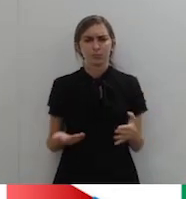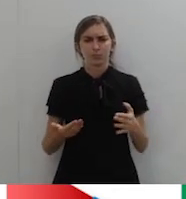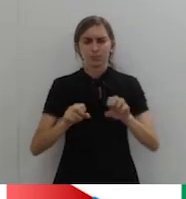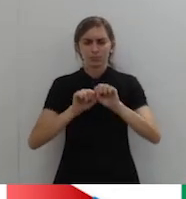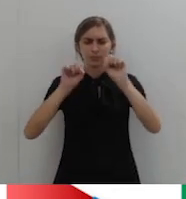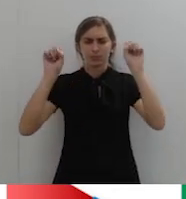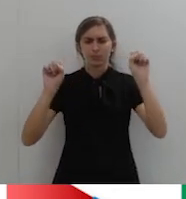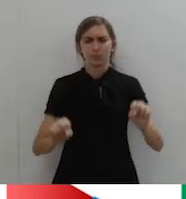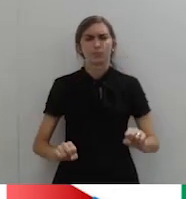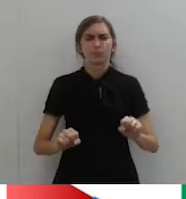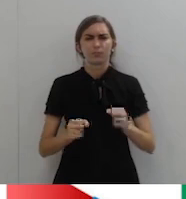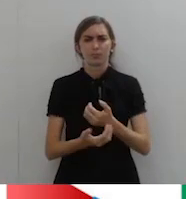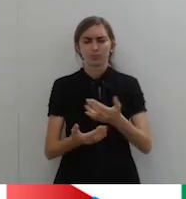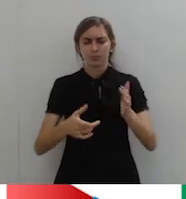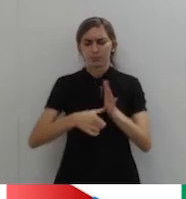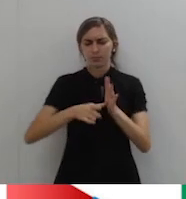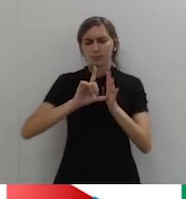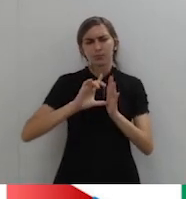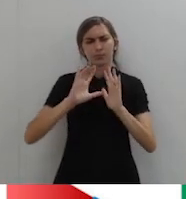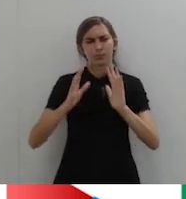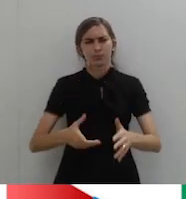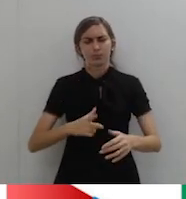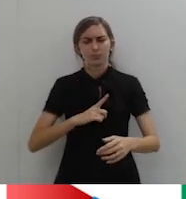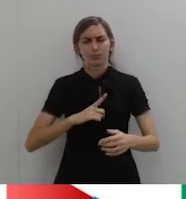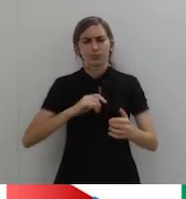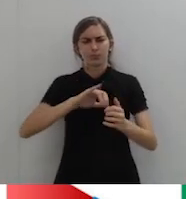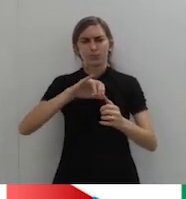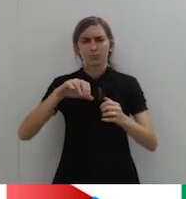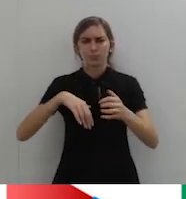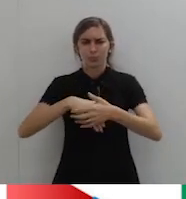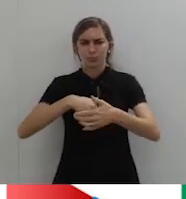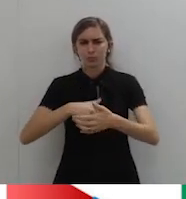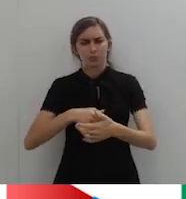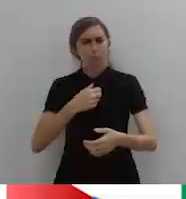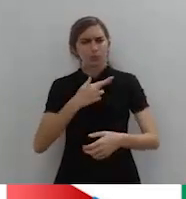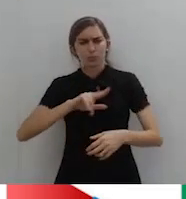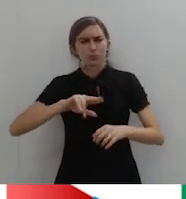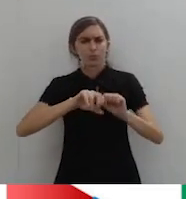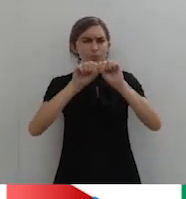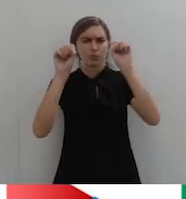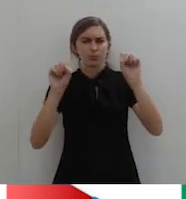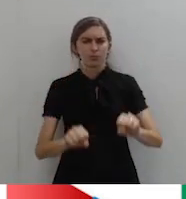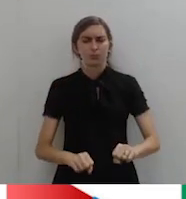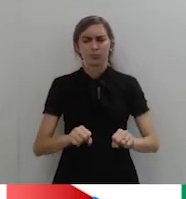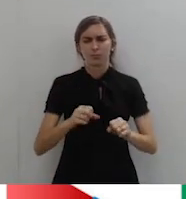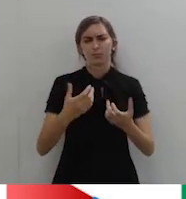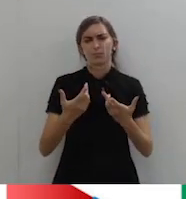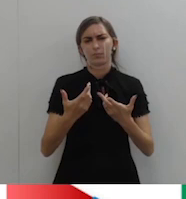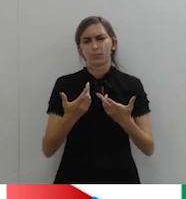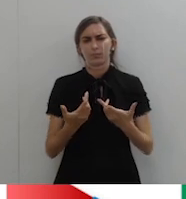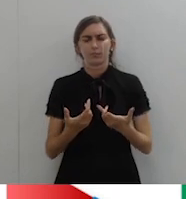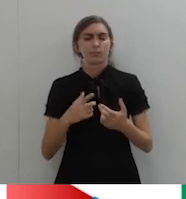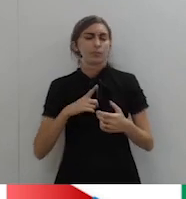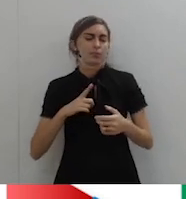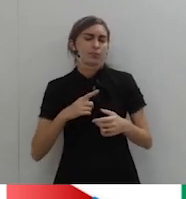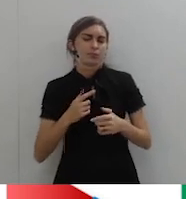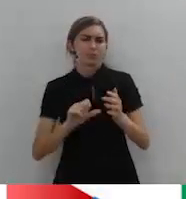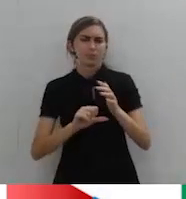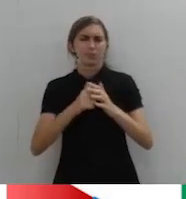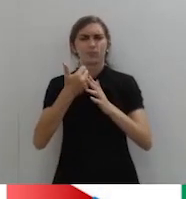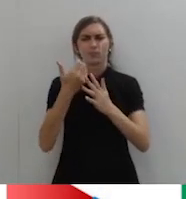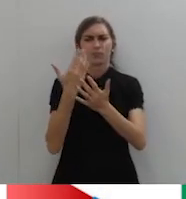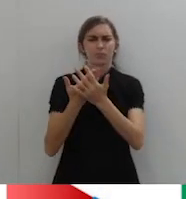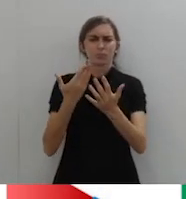da sistematização. Antes já existia o jogo, mas não de forma sistematizada ou catalogada, digamos assim. E